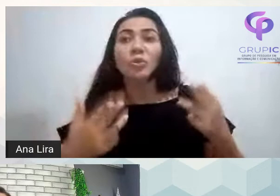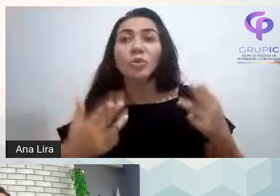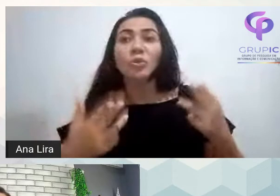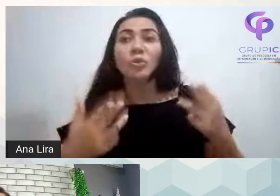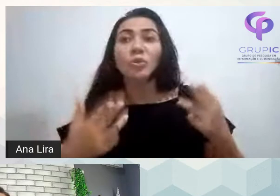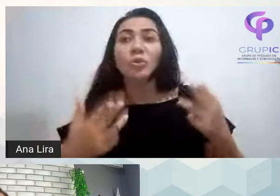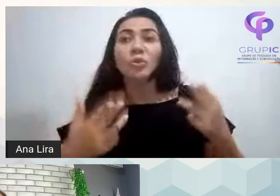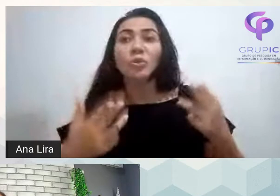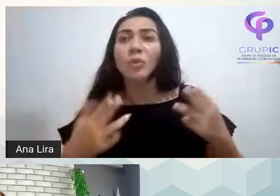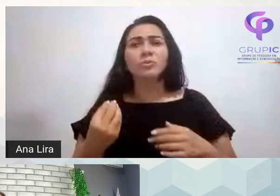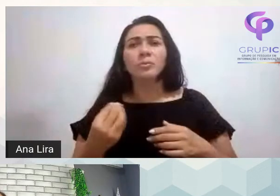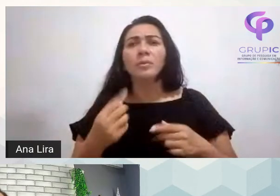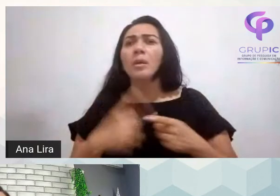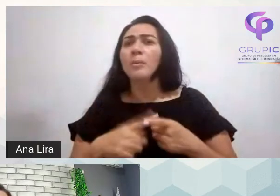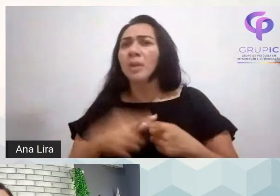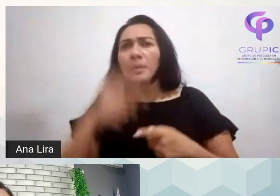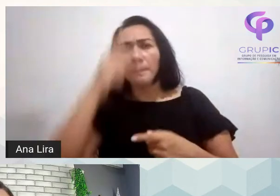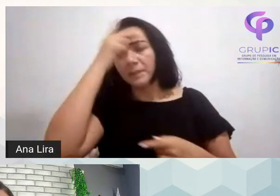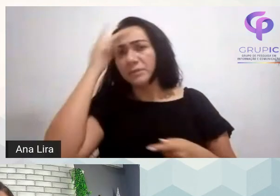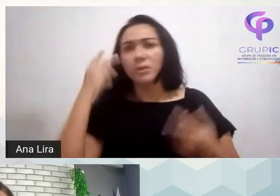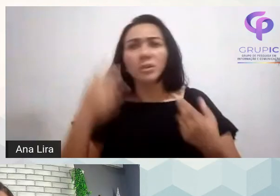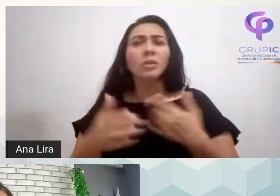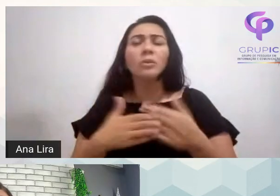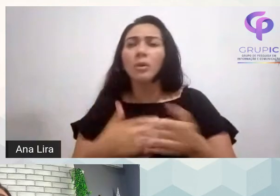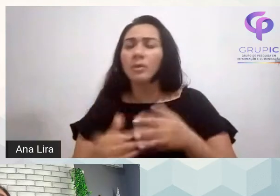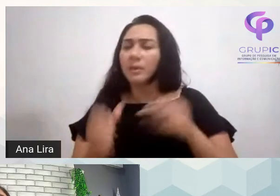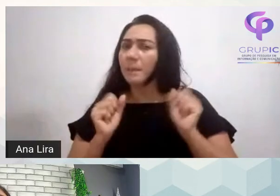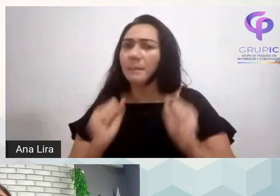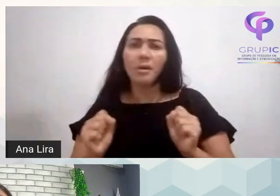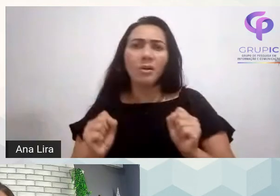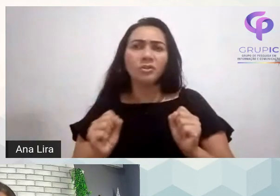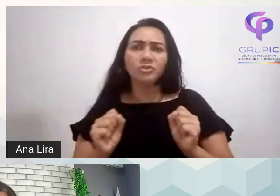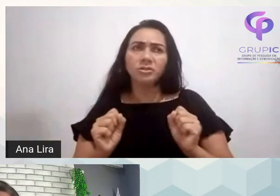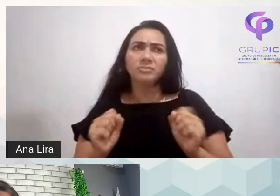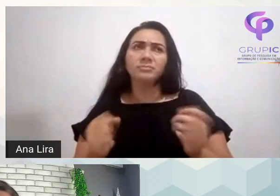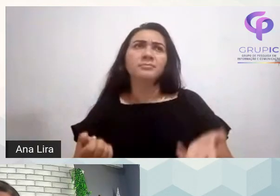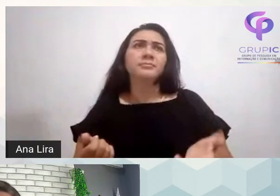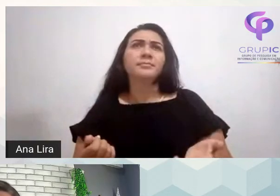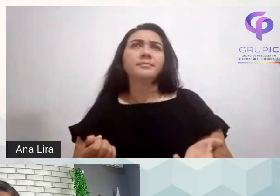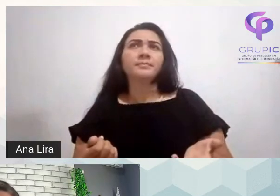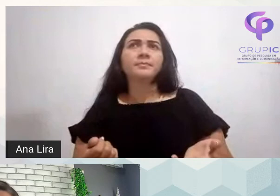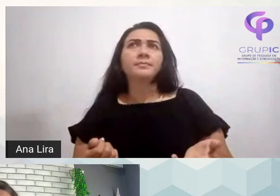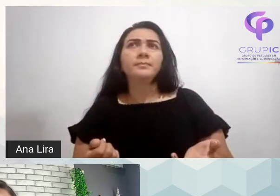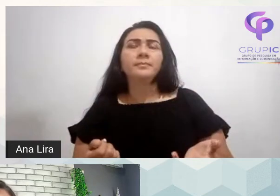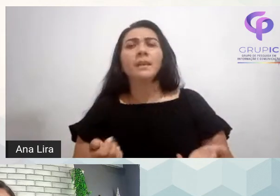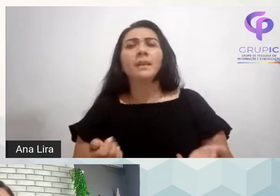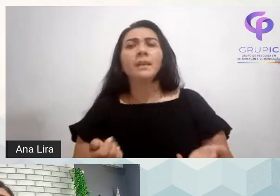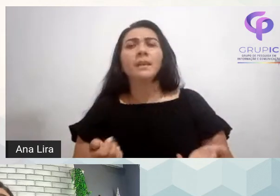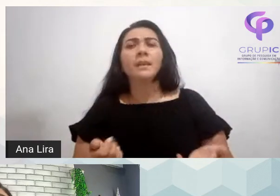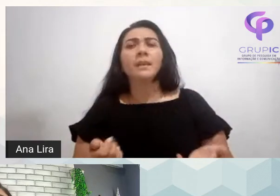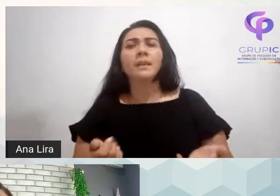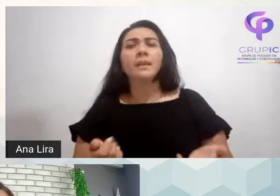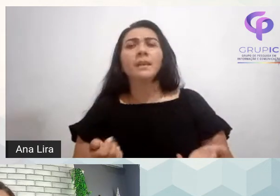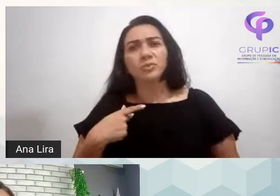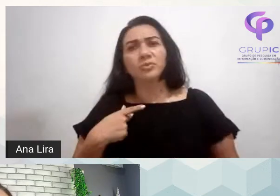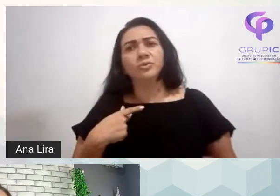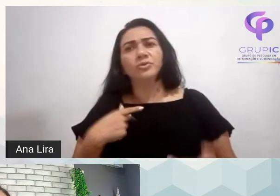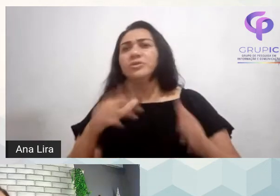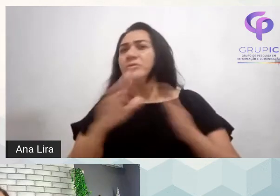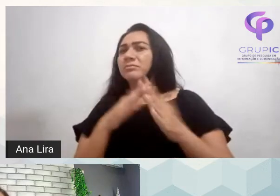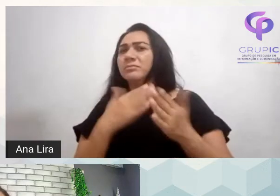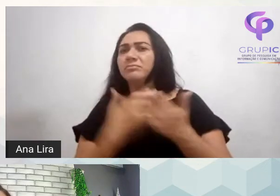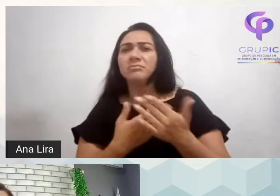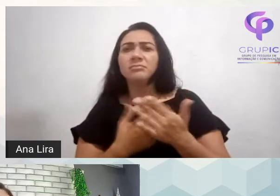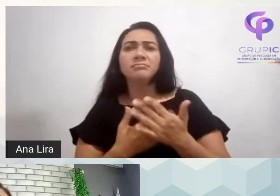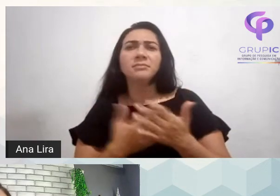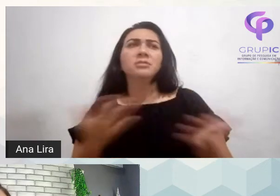Constituição? Então, eu, enquanto profissional da informação, eu tenho que ter. Por isso que eu